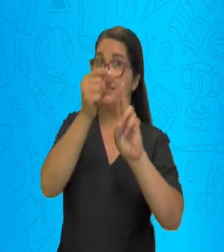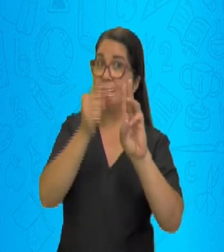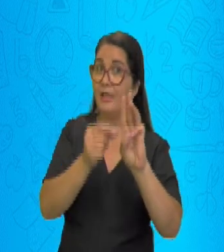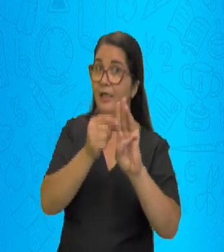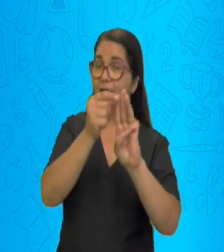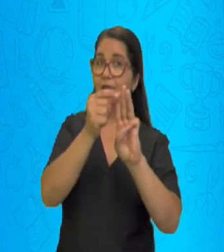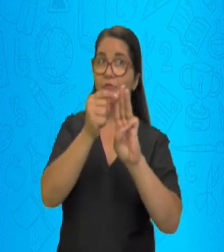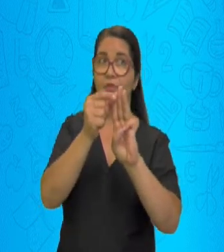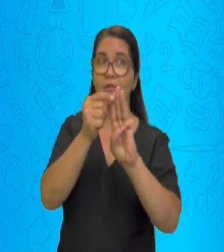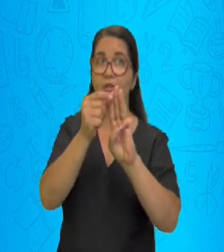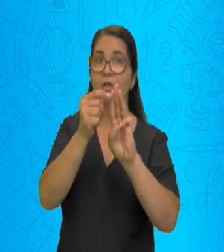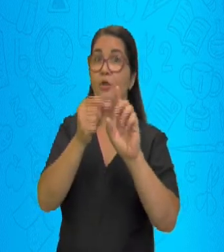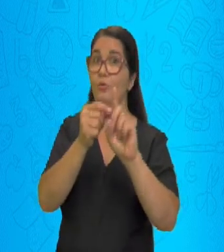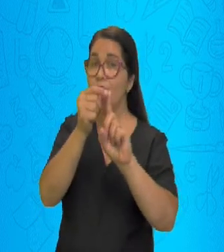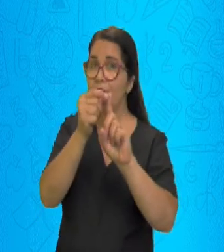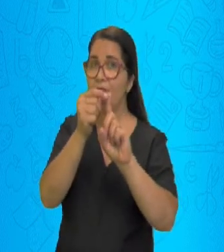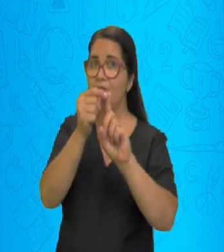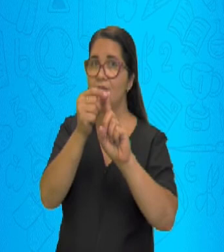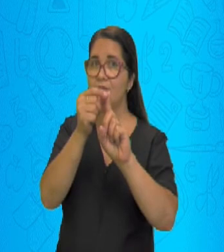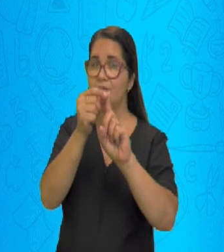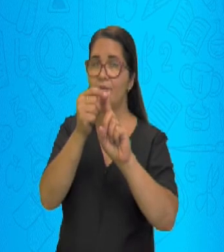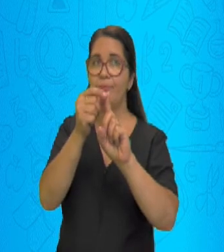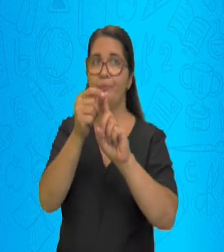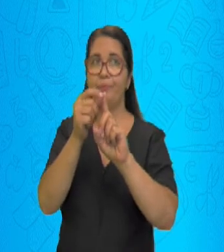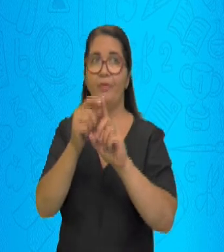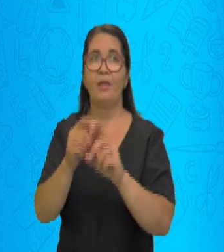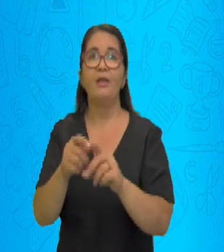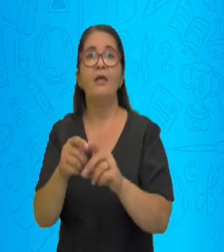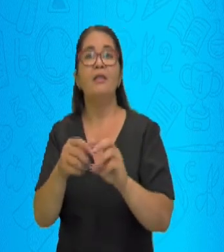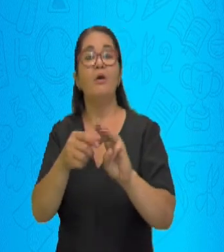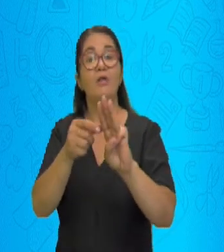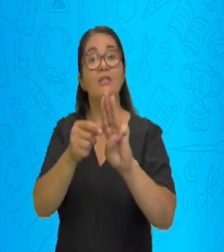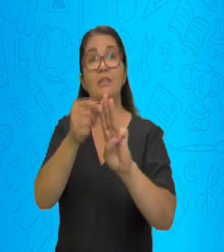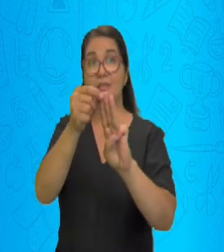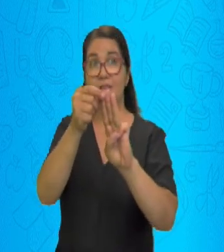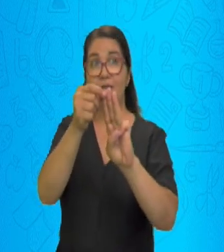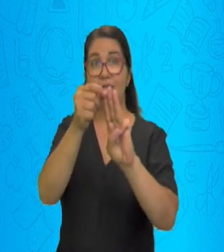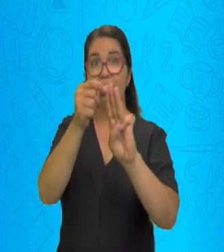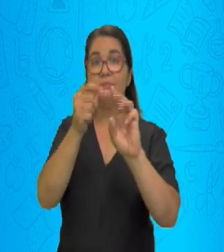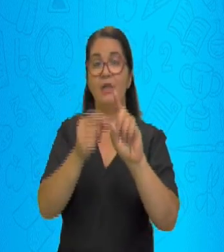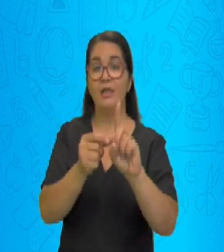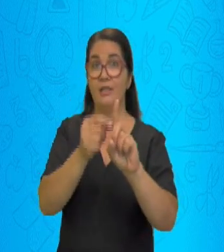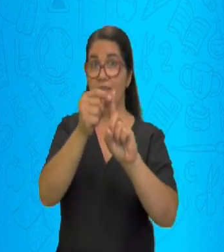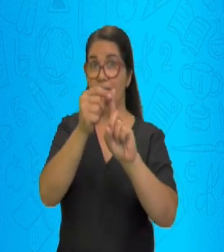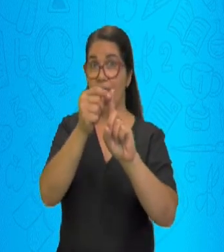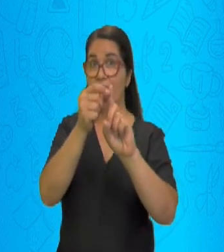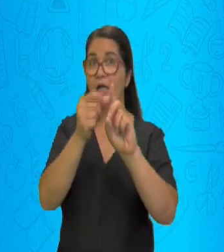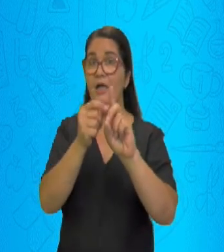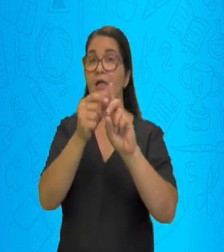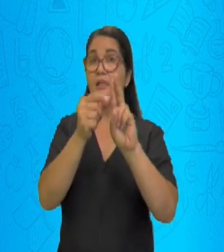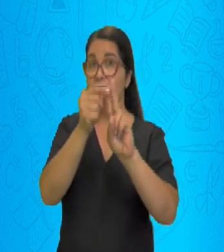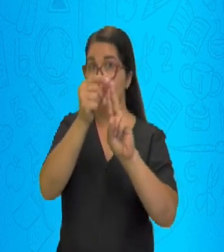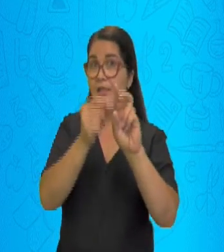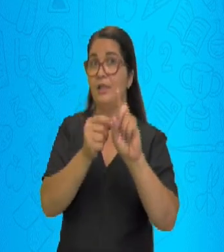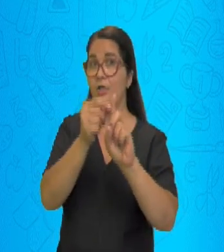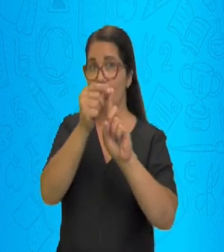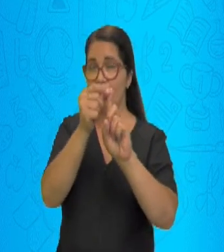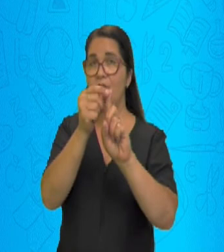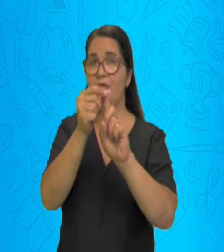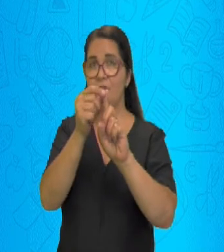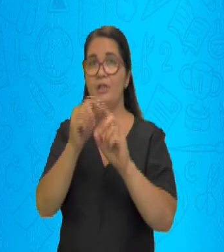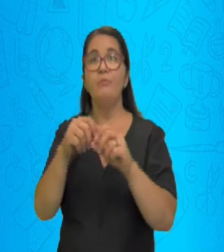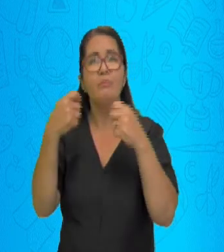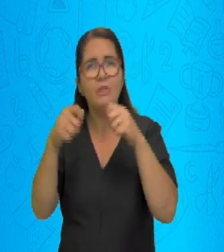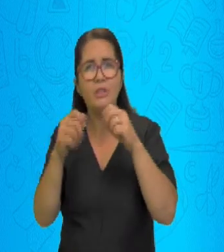Aqui eu vou fazer de uma forma errada para te explicar. Então, vamos lá. 7 mais 4 dá o quê? 11.